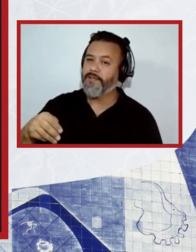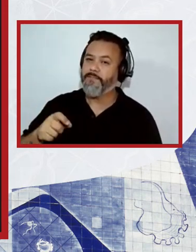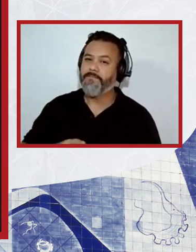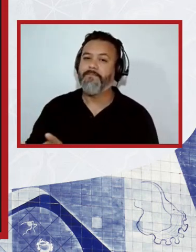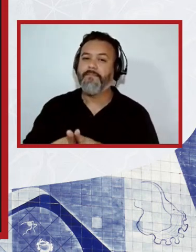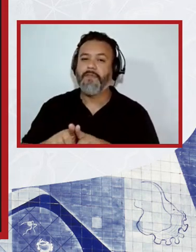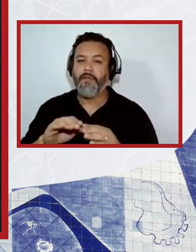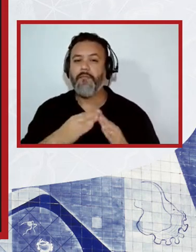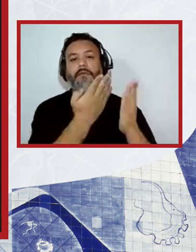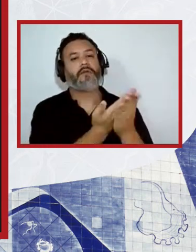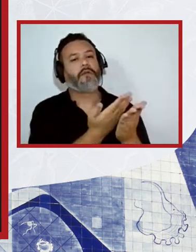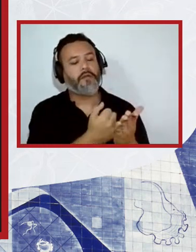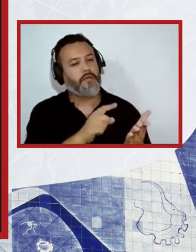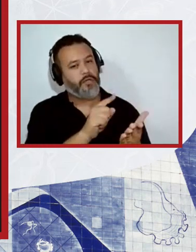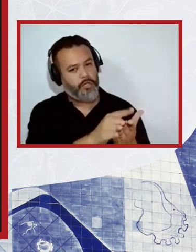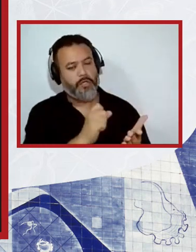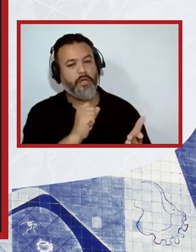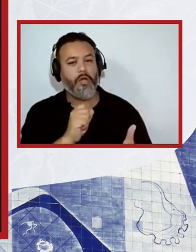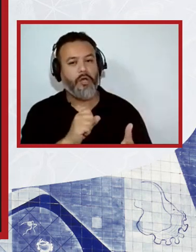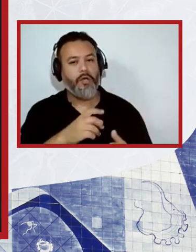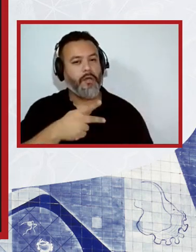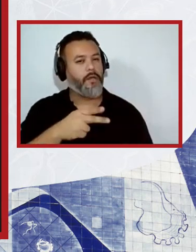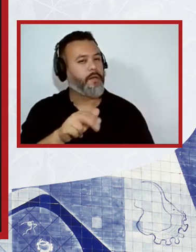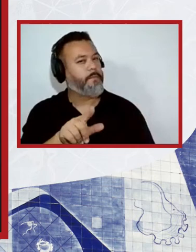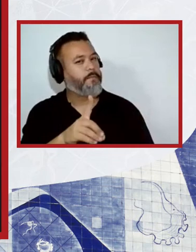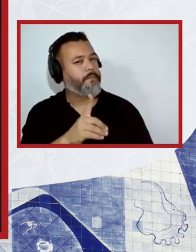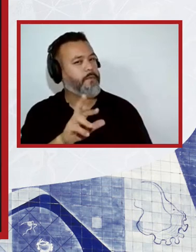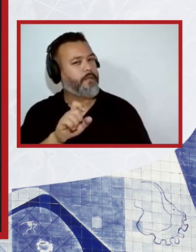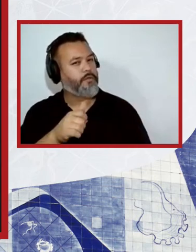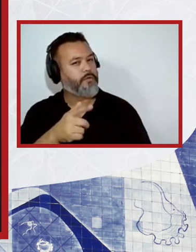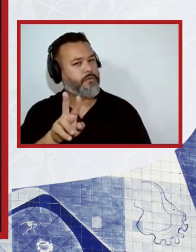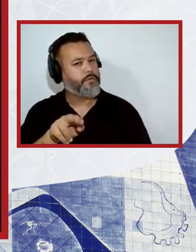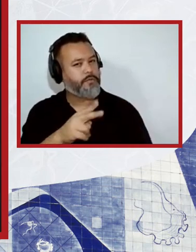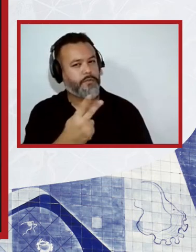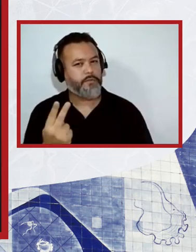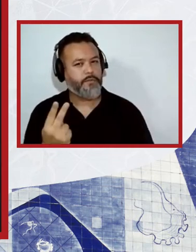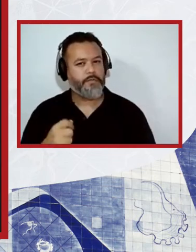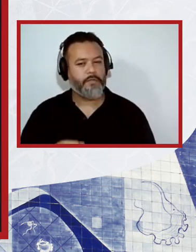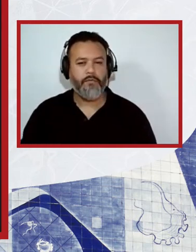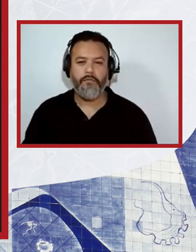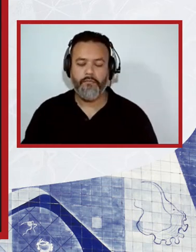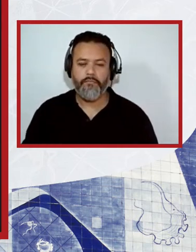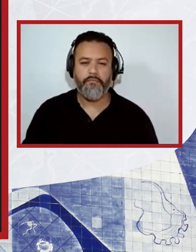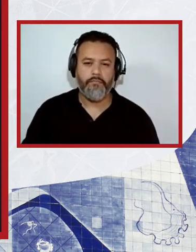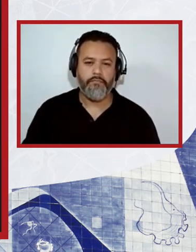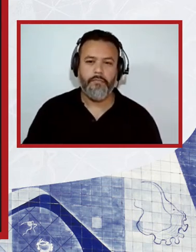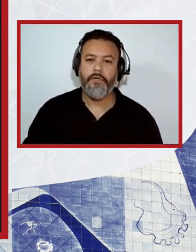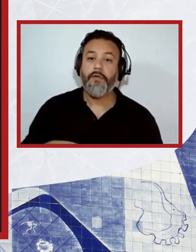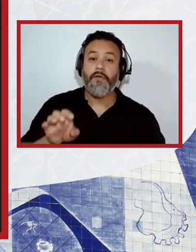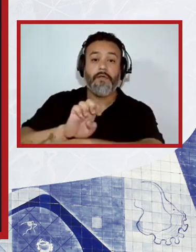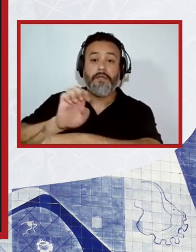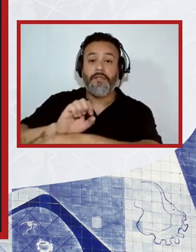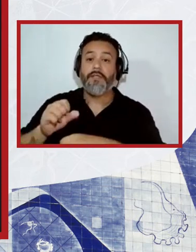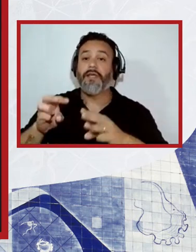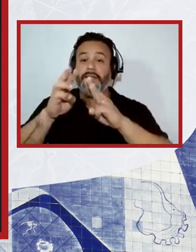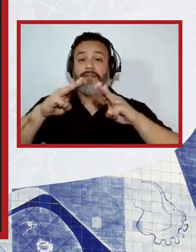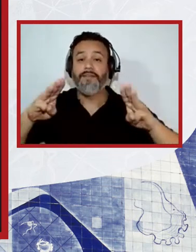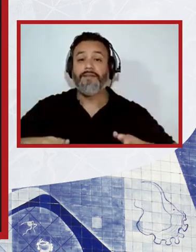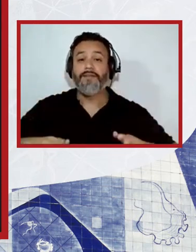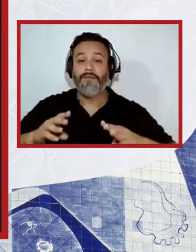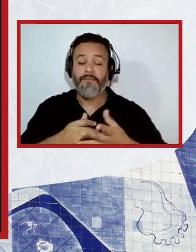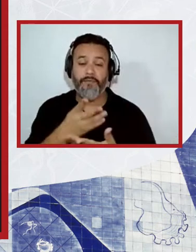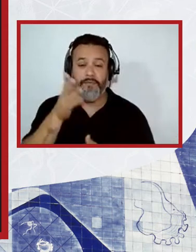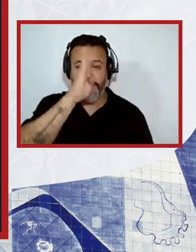Pedro II, no campus São Cristóvão III. Estagiei no Museu Nacional, entrei na